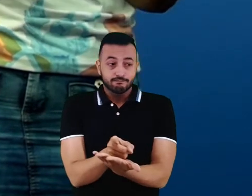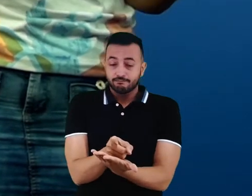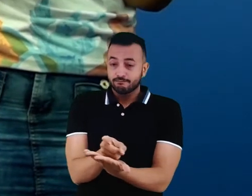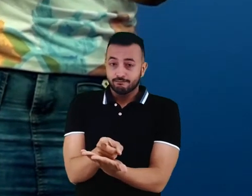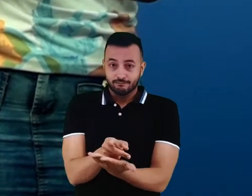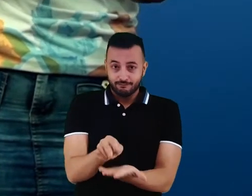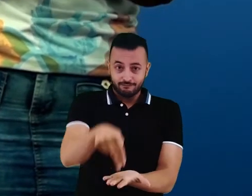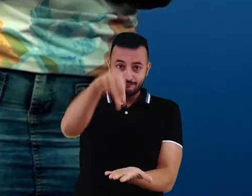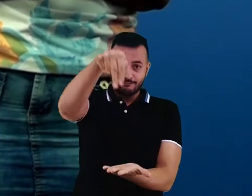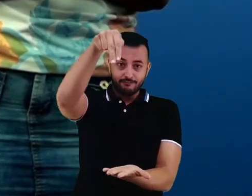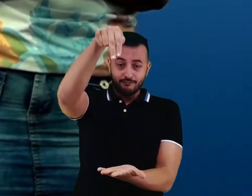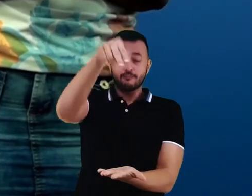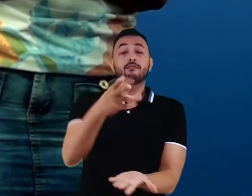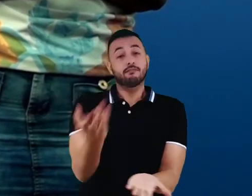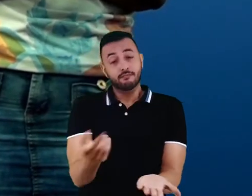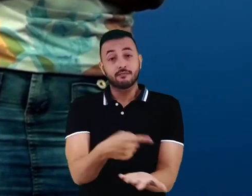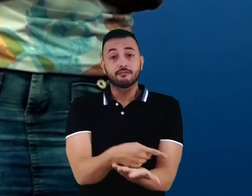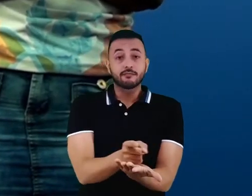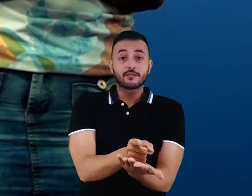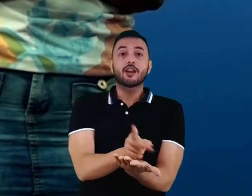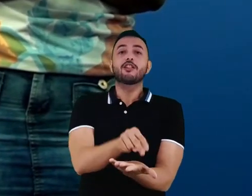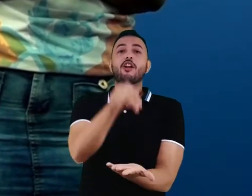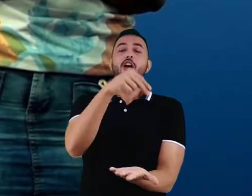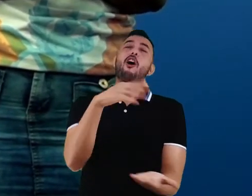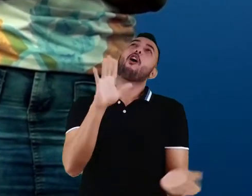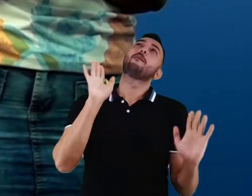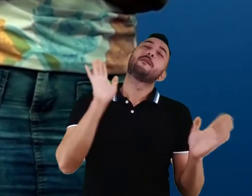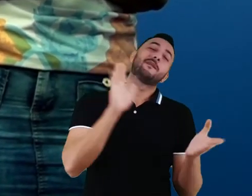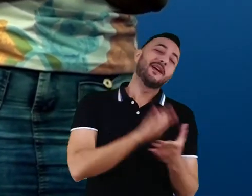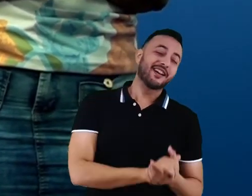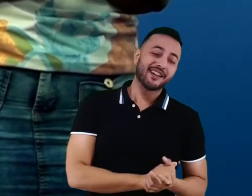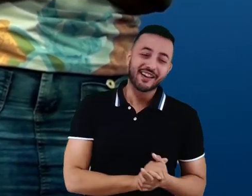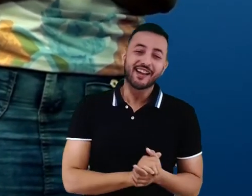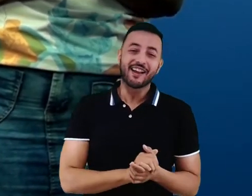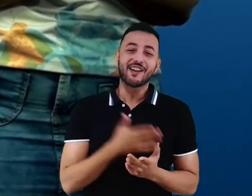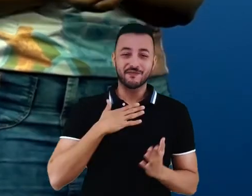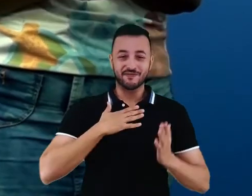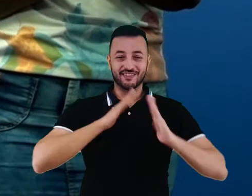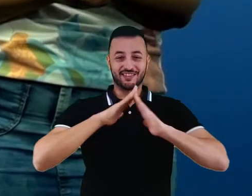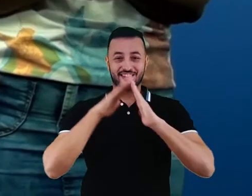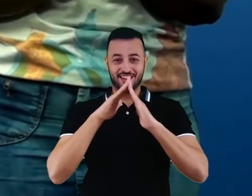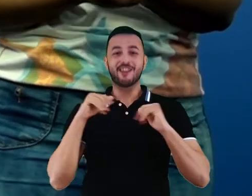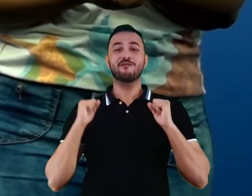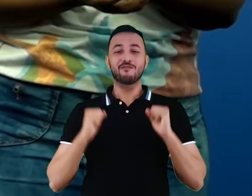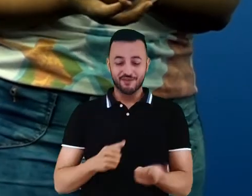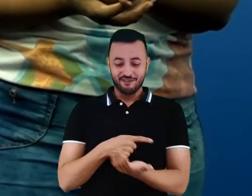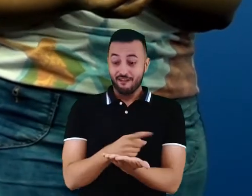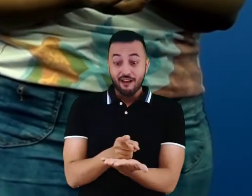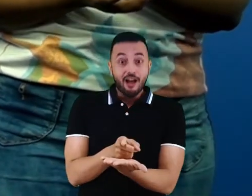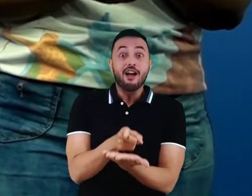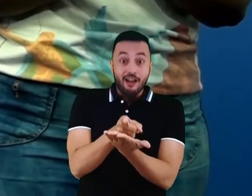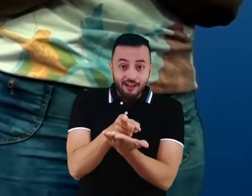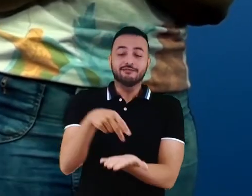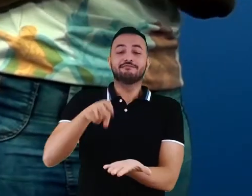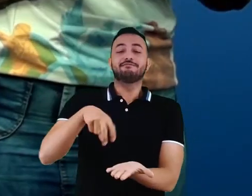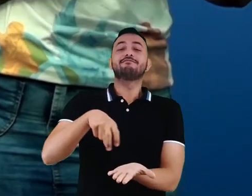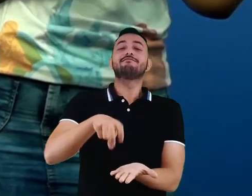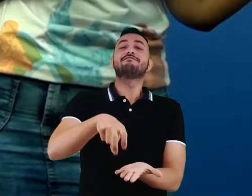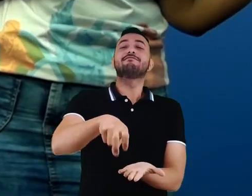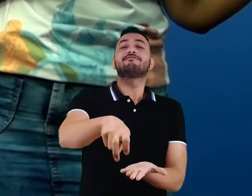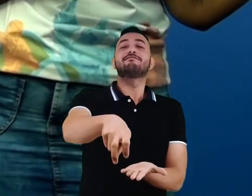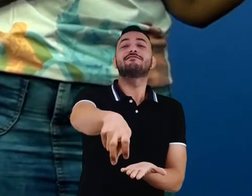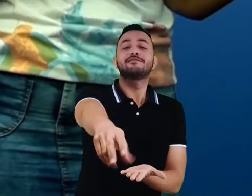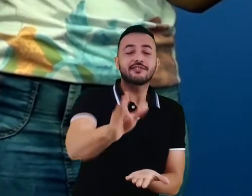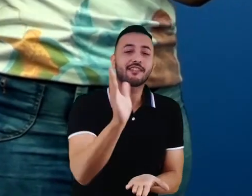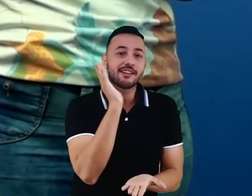norte. Então, se ela aponta para o norte, então ela vai apontar para onde? Para a minha casa. Então, eu posso ir para o norte e saber que